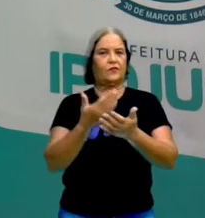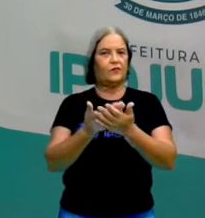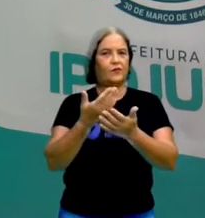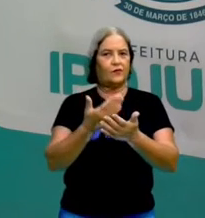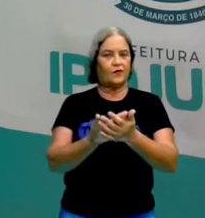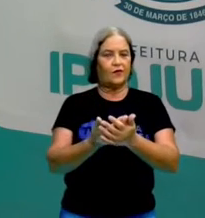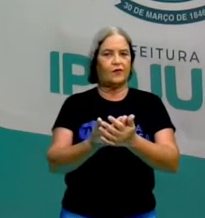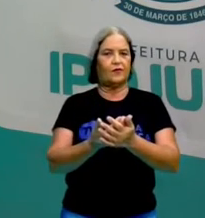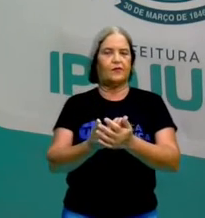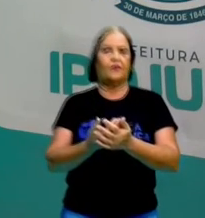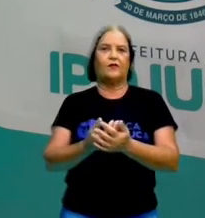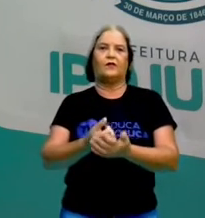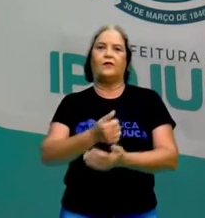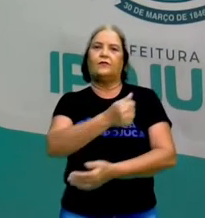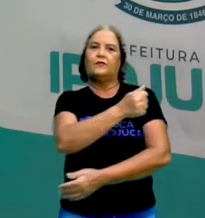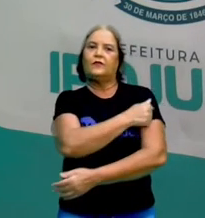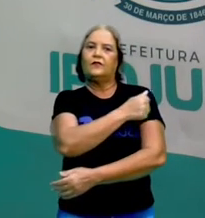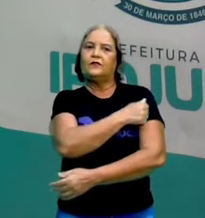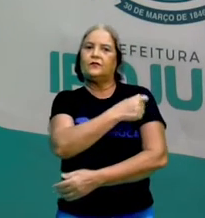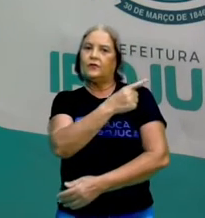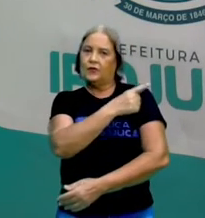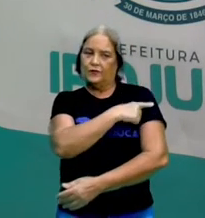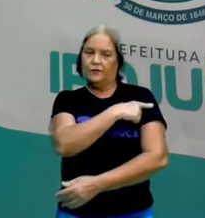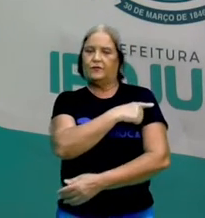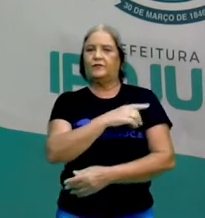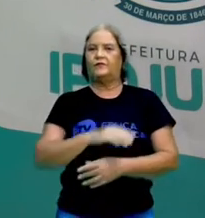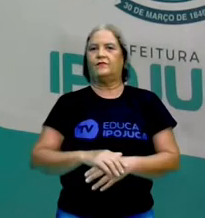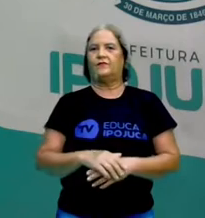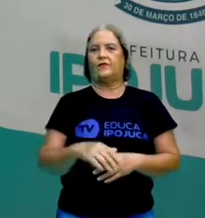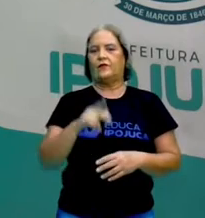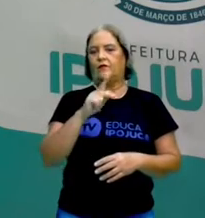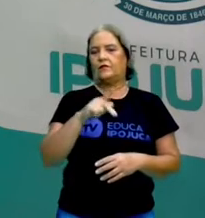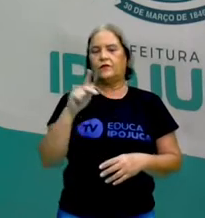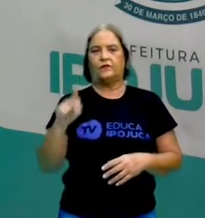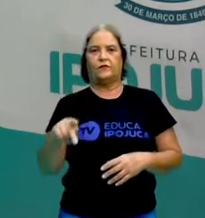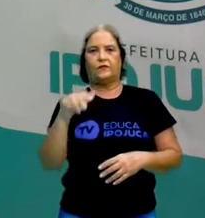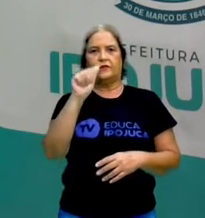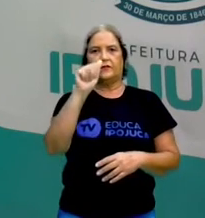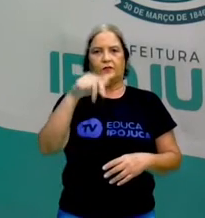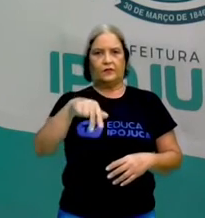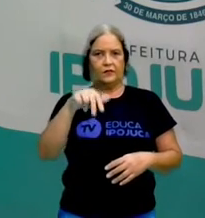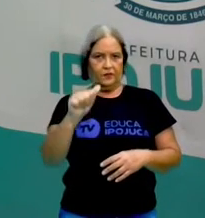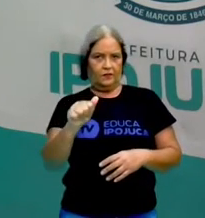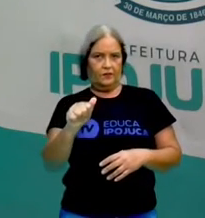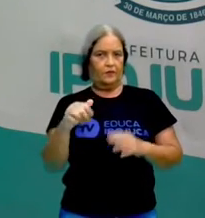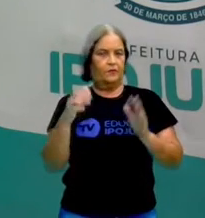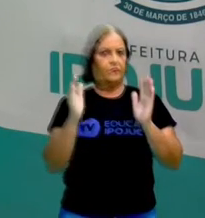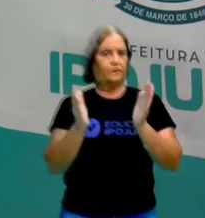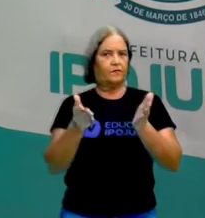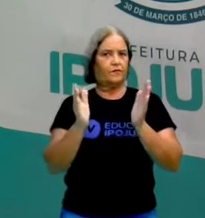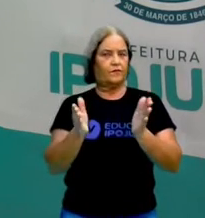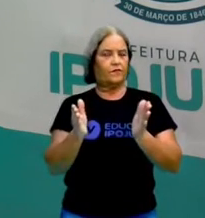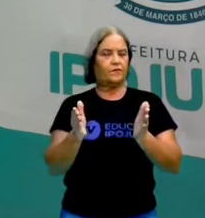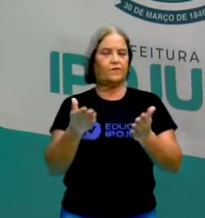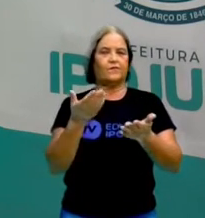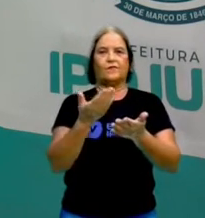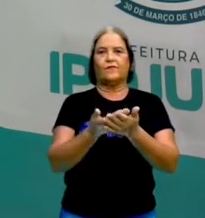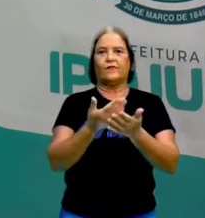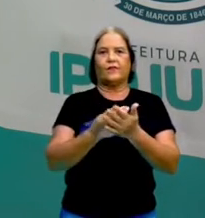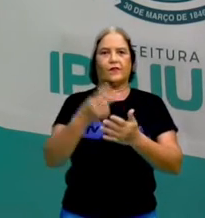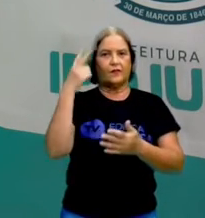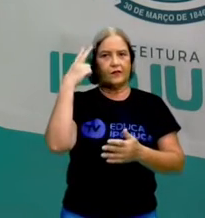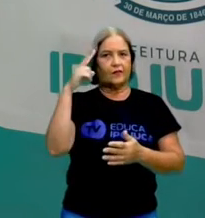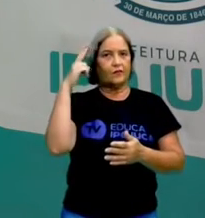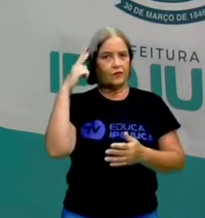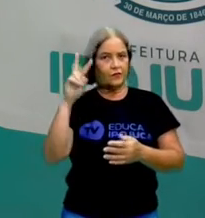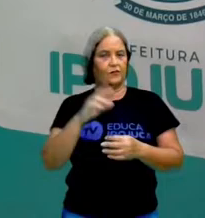aula para os alunos do primeiro ano. Eu sou a professora Ana e hoje na nossa aula de história